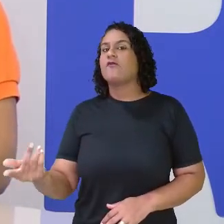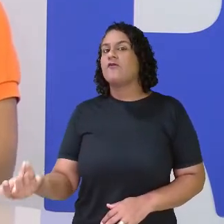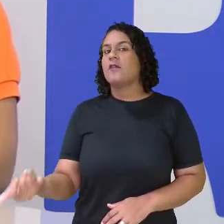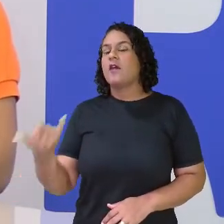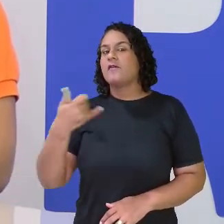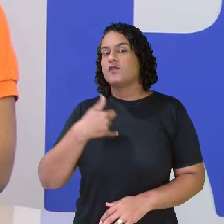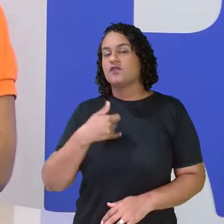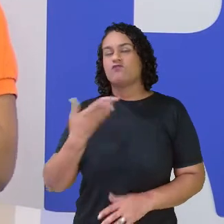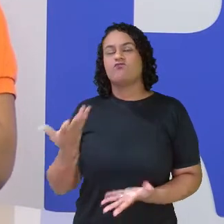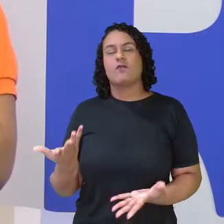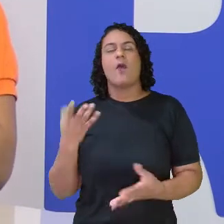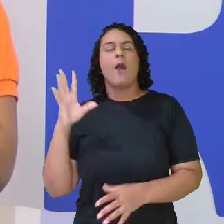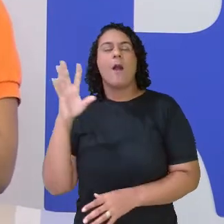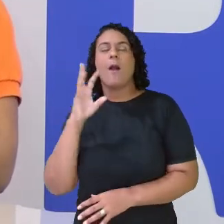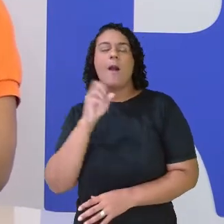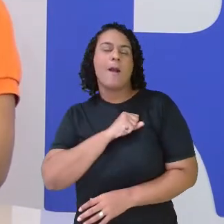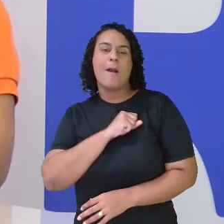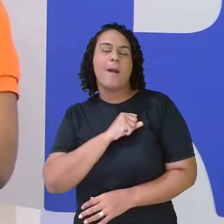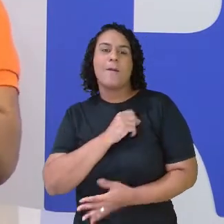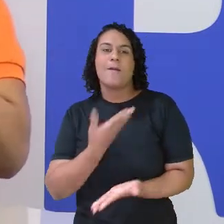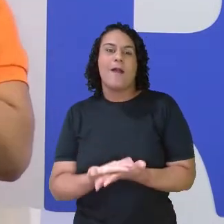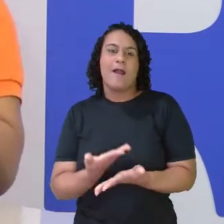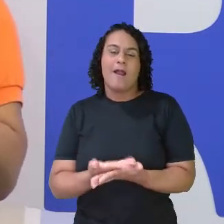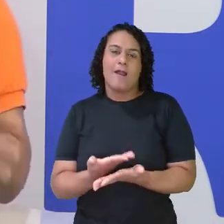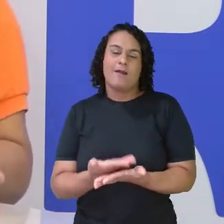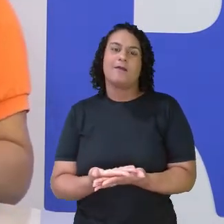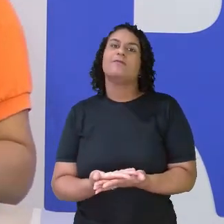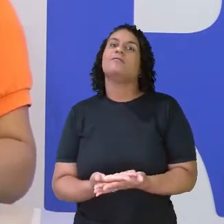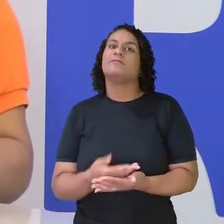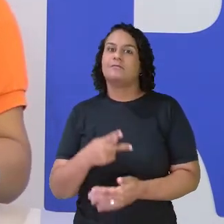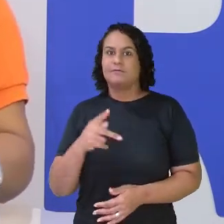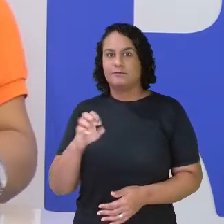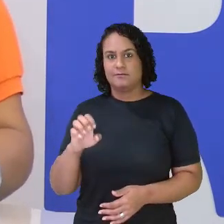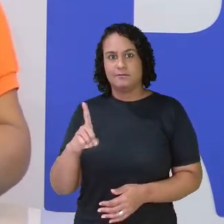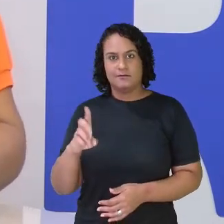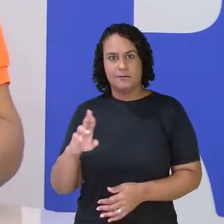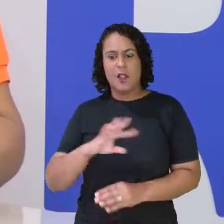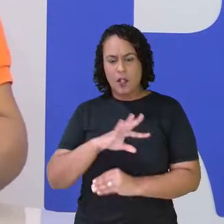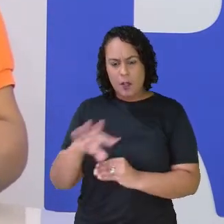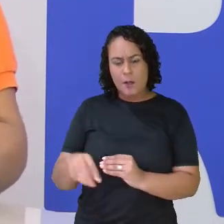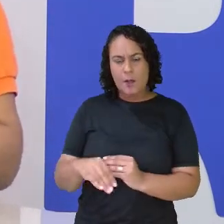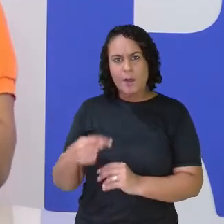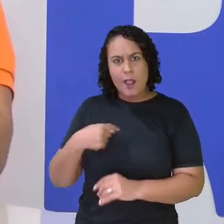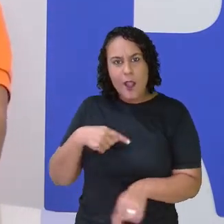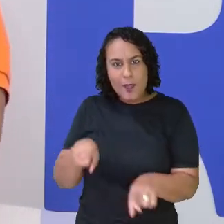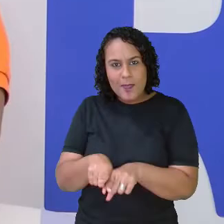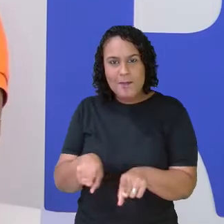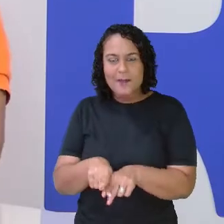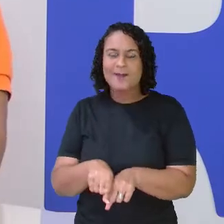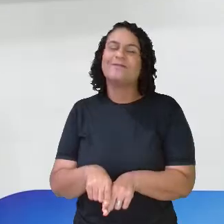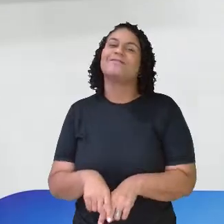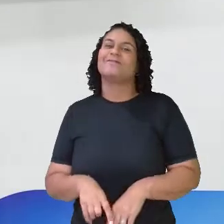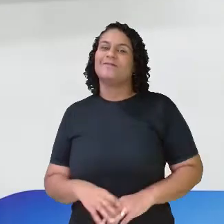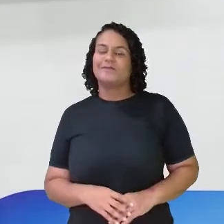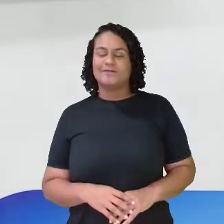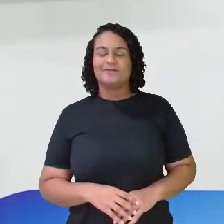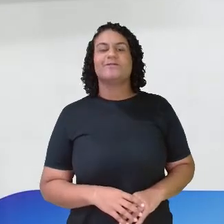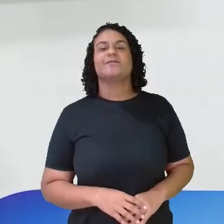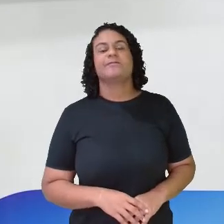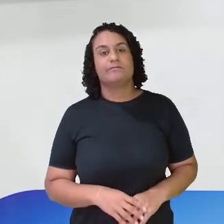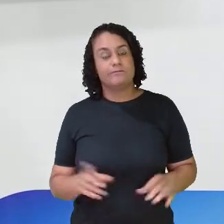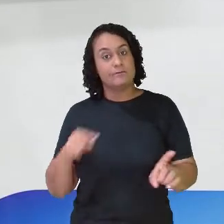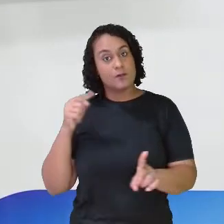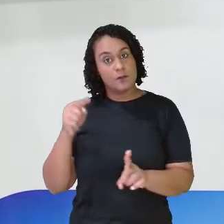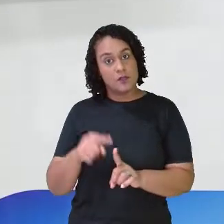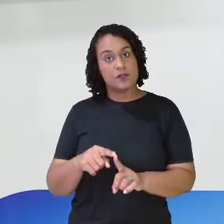o Pedro conclui com um, eu também. Então, vamos continuar e vamos respondendo aí a professora, tá certo? É isso aí. A intenção